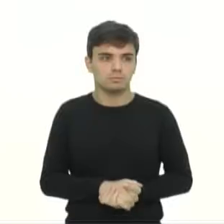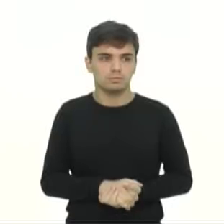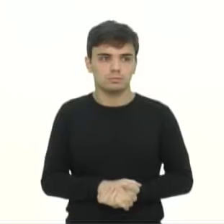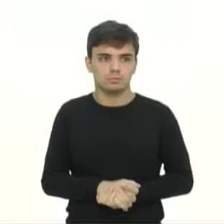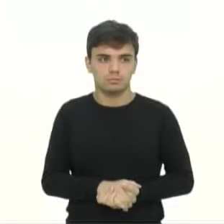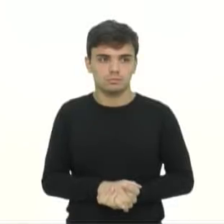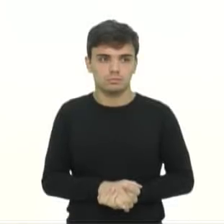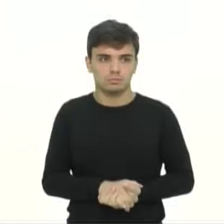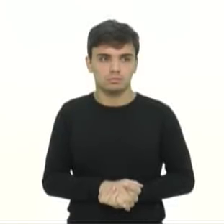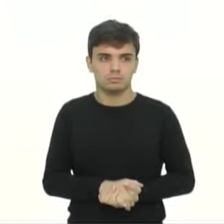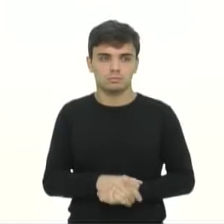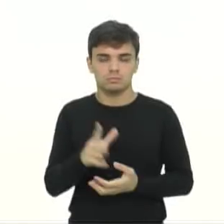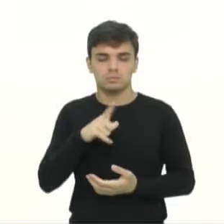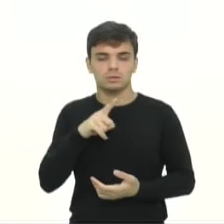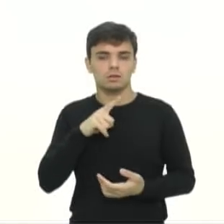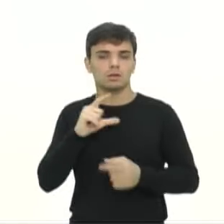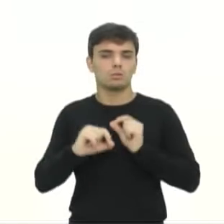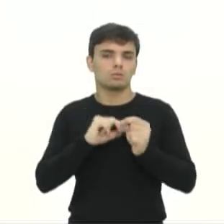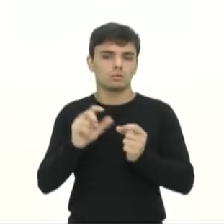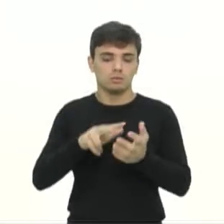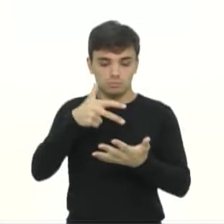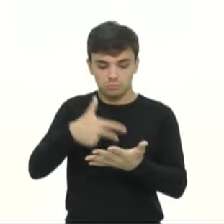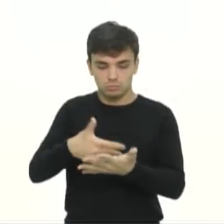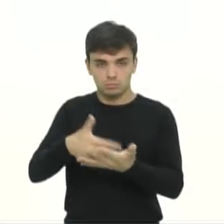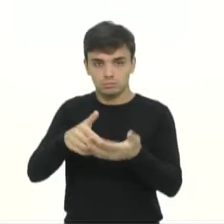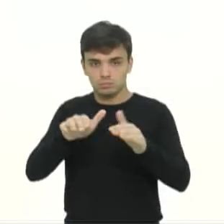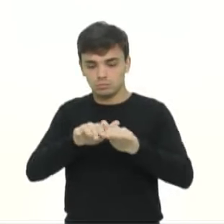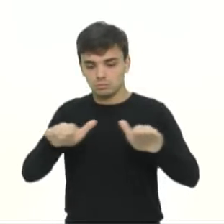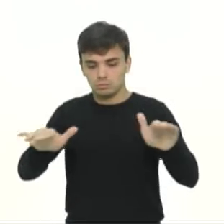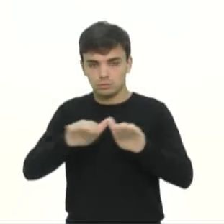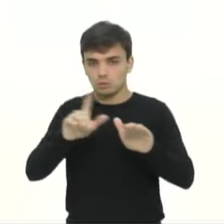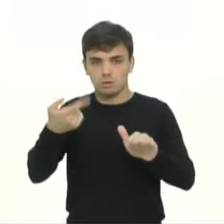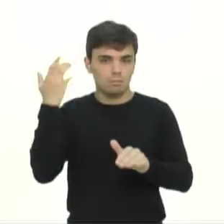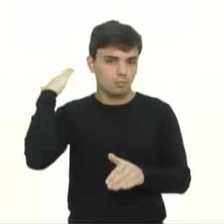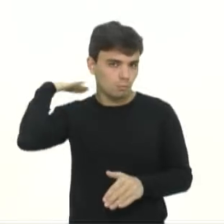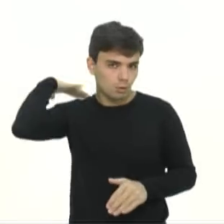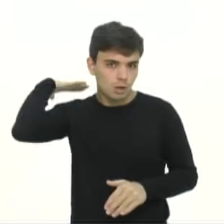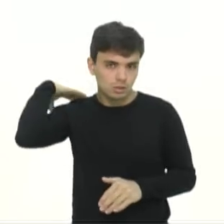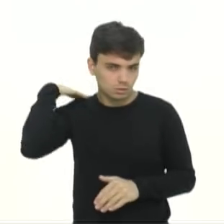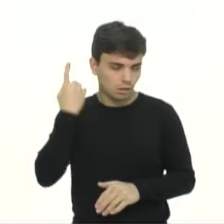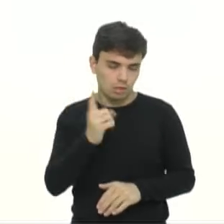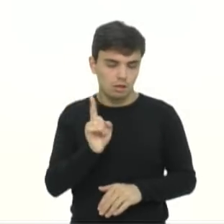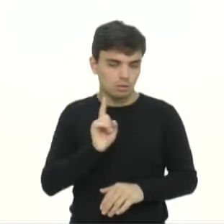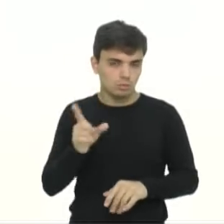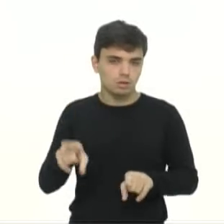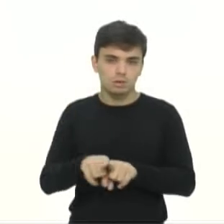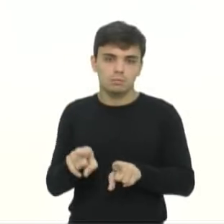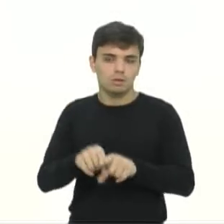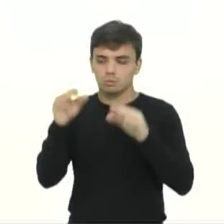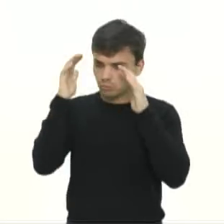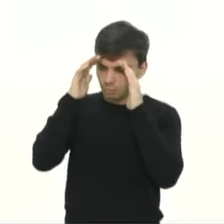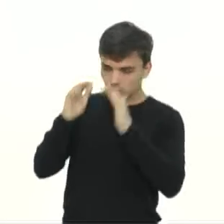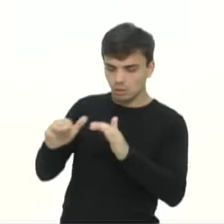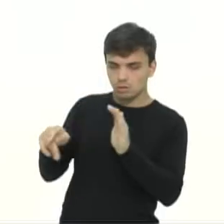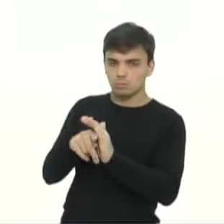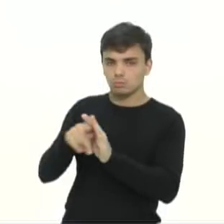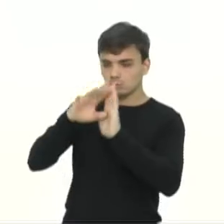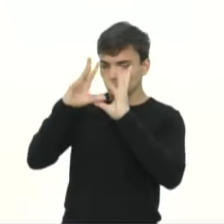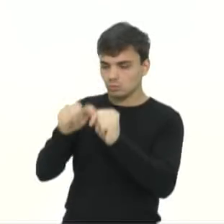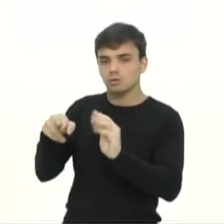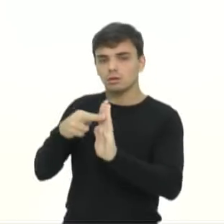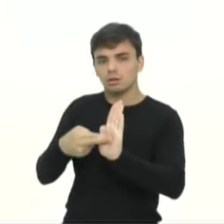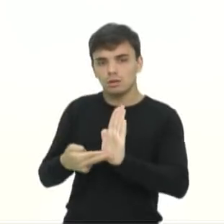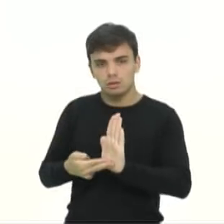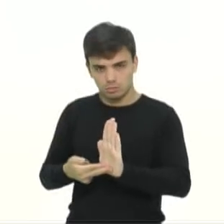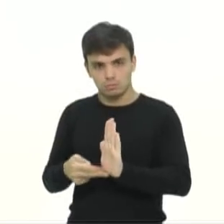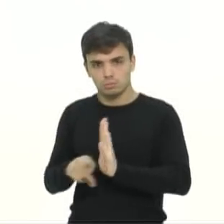o resultado de uma queda no tatame que não é totalmente com as costas do chão, ou que não obedece a todos os requisitos do